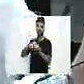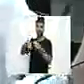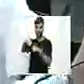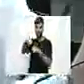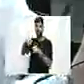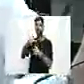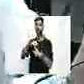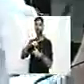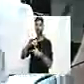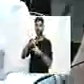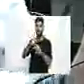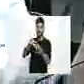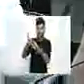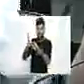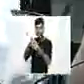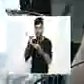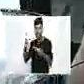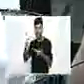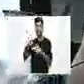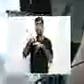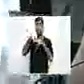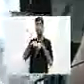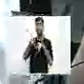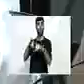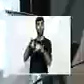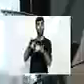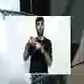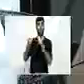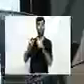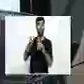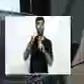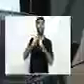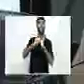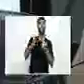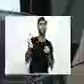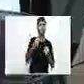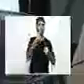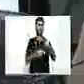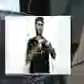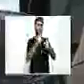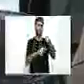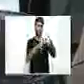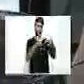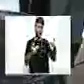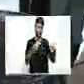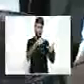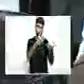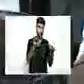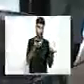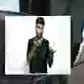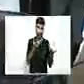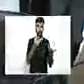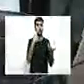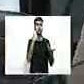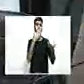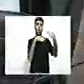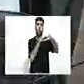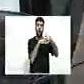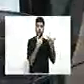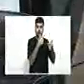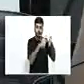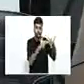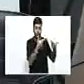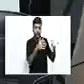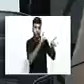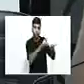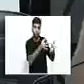Viçosa E também o a questão do que fazer com esses materiais que se encontra no nosso depósito ou